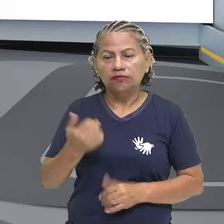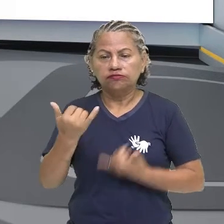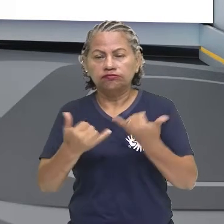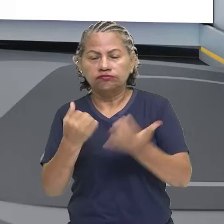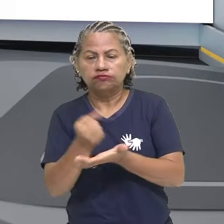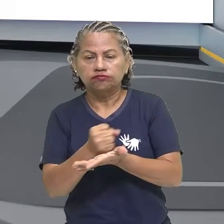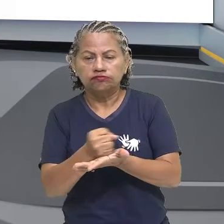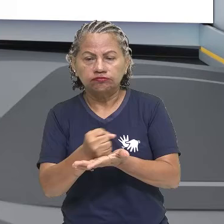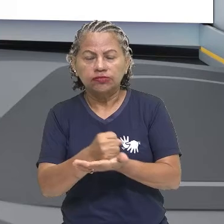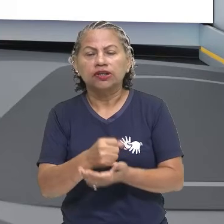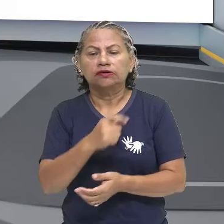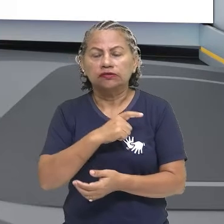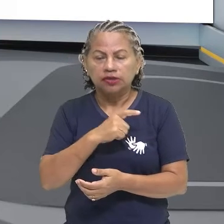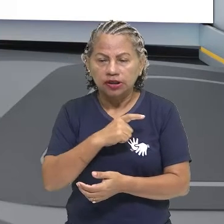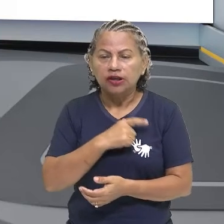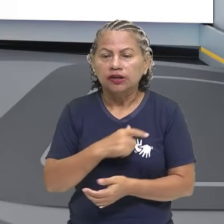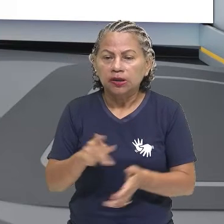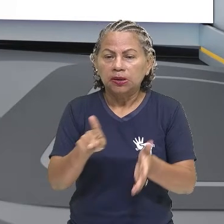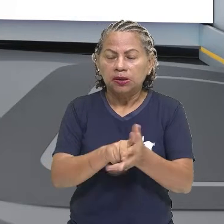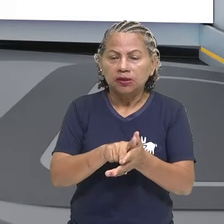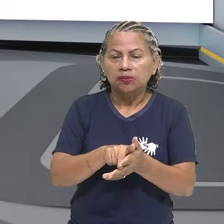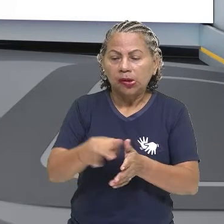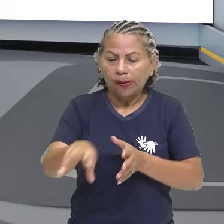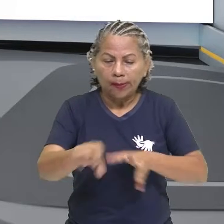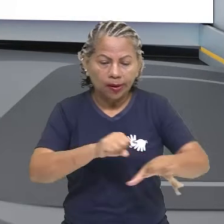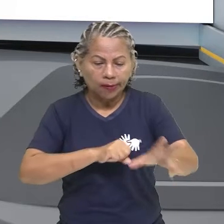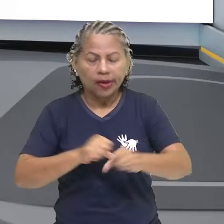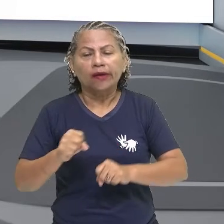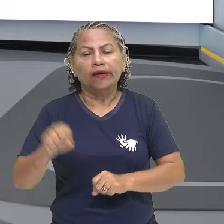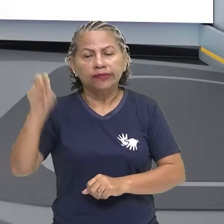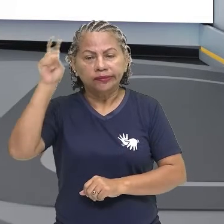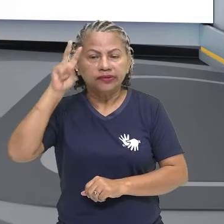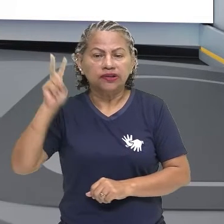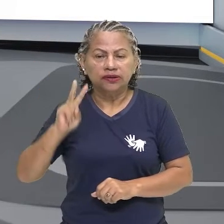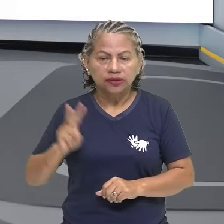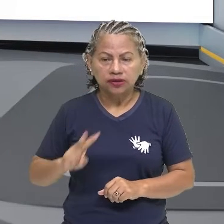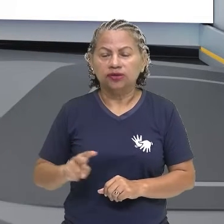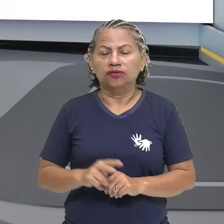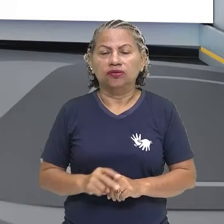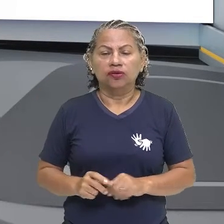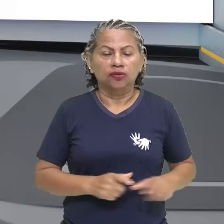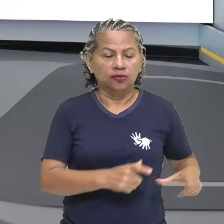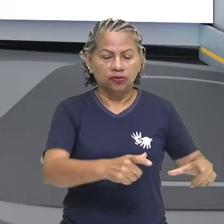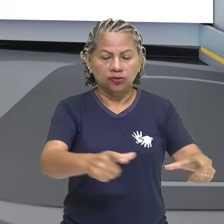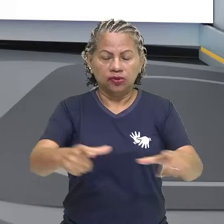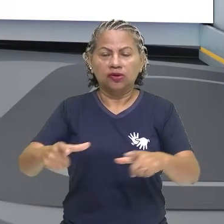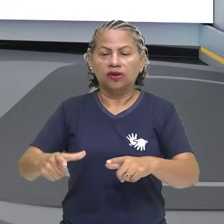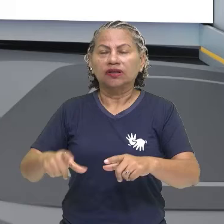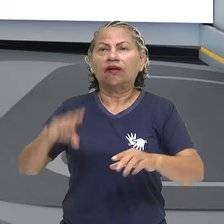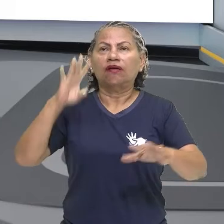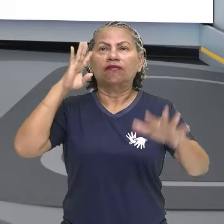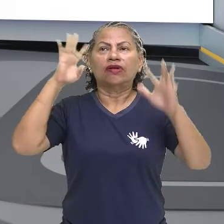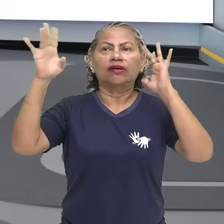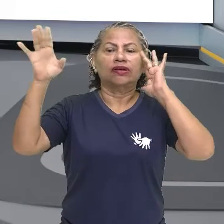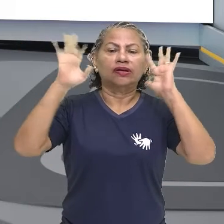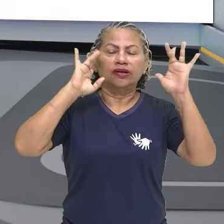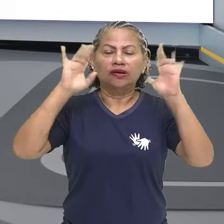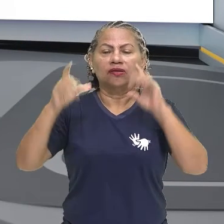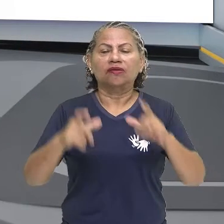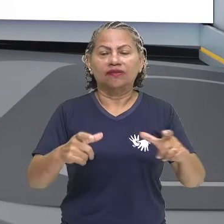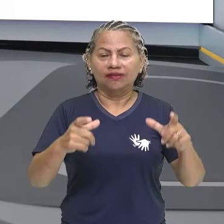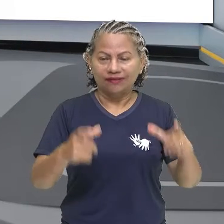desde resgates de acontecimentos históricos a imersões em ambientes fantasiosos e, principalmente,